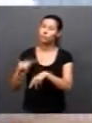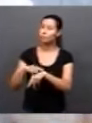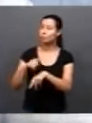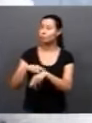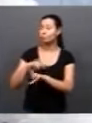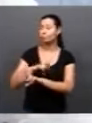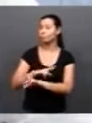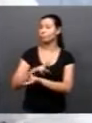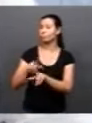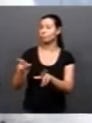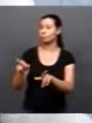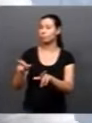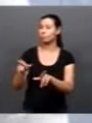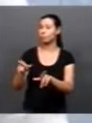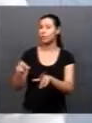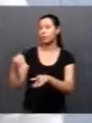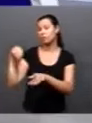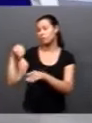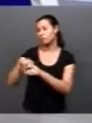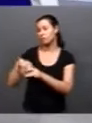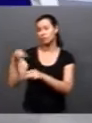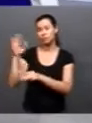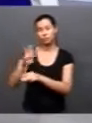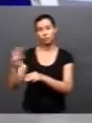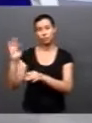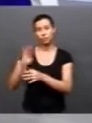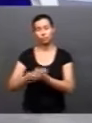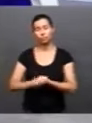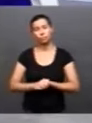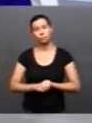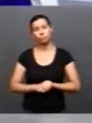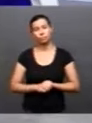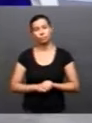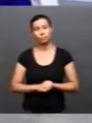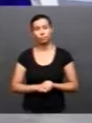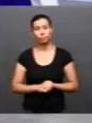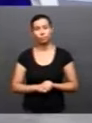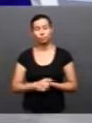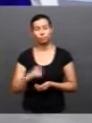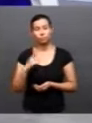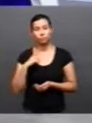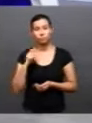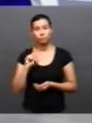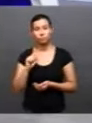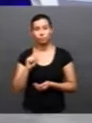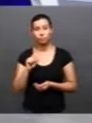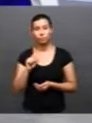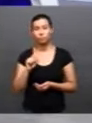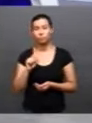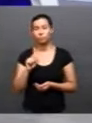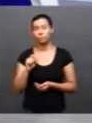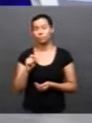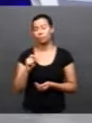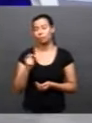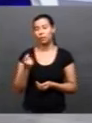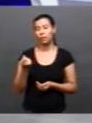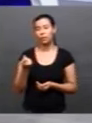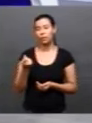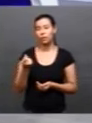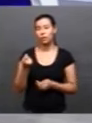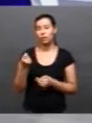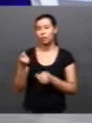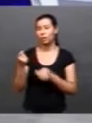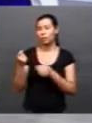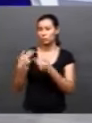porque é assim na academia. É o tipo de matéria que a gente chamava de matéria de gaveta. Não era? Matéria